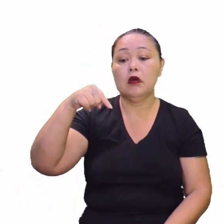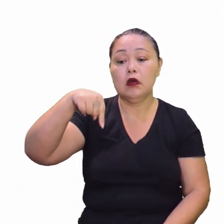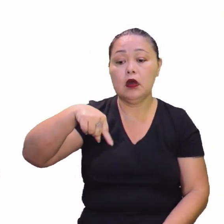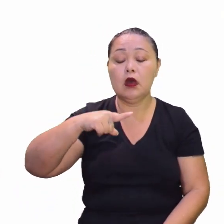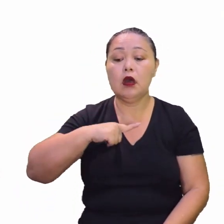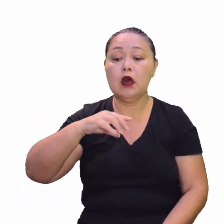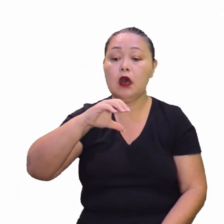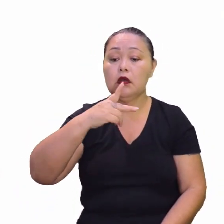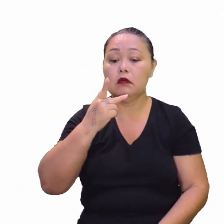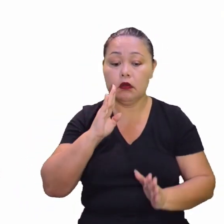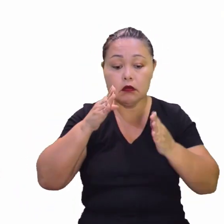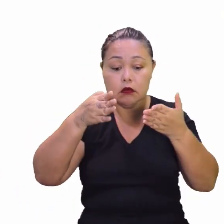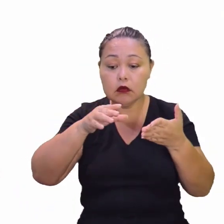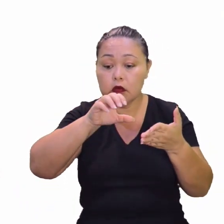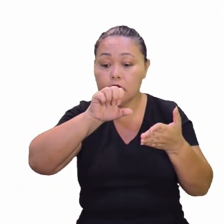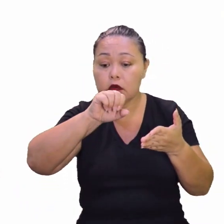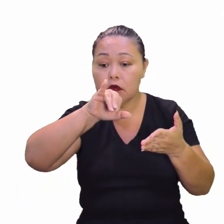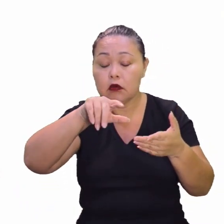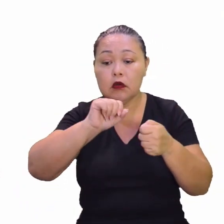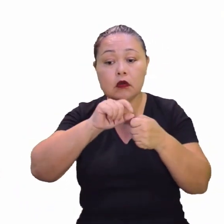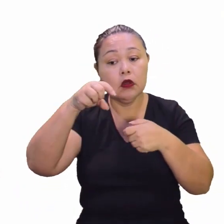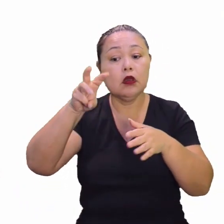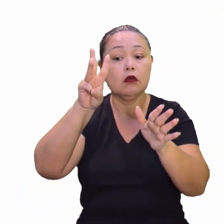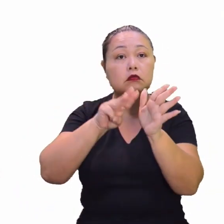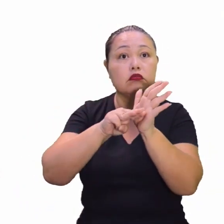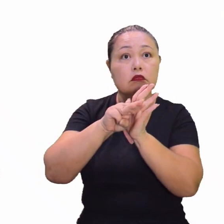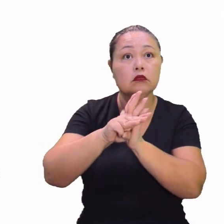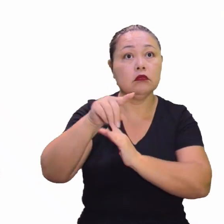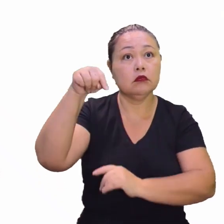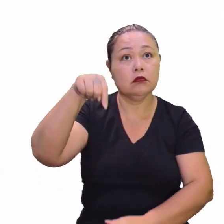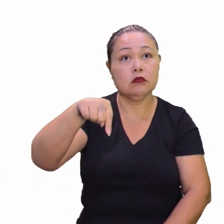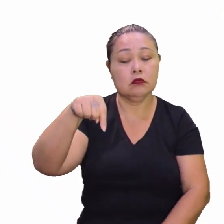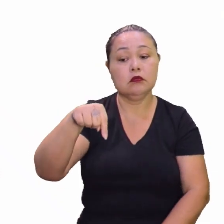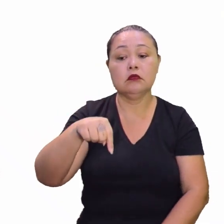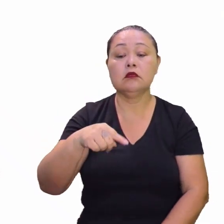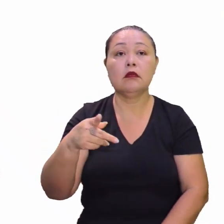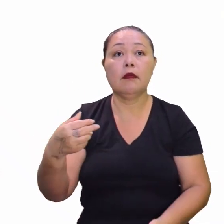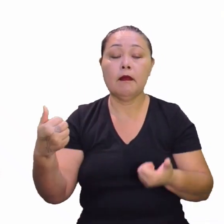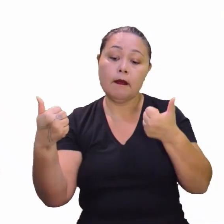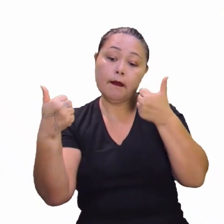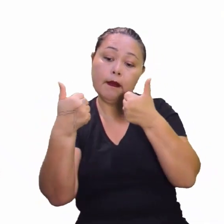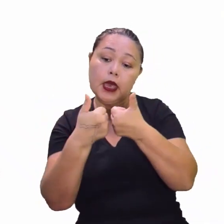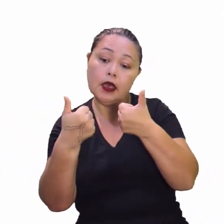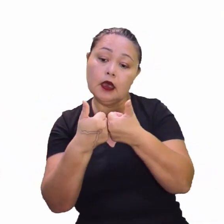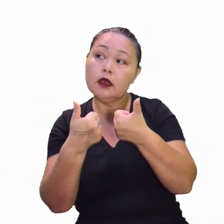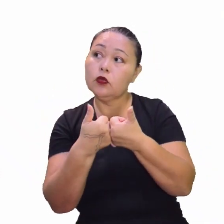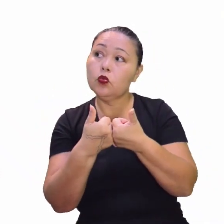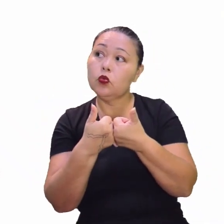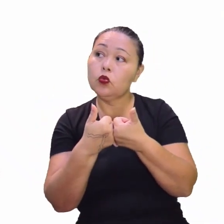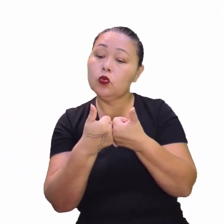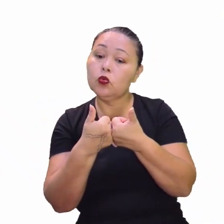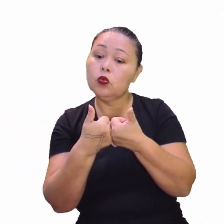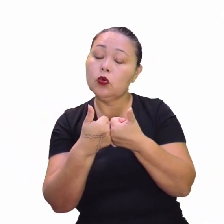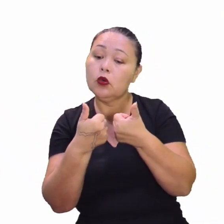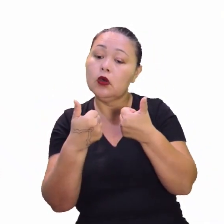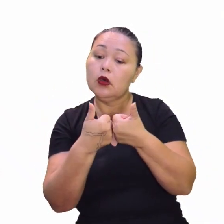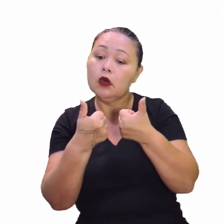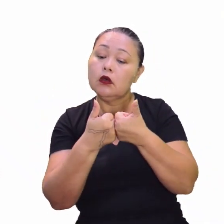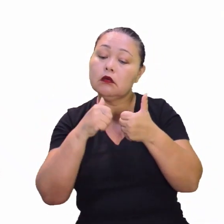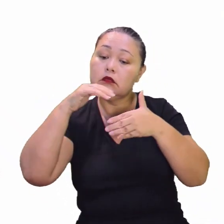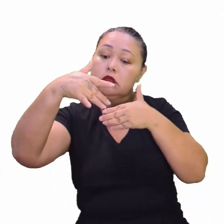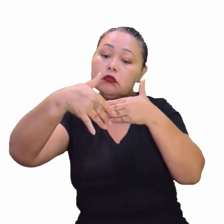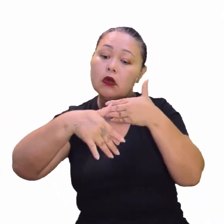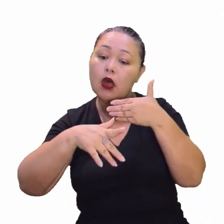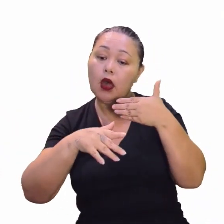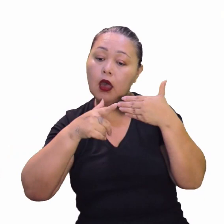Cainago aqui, Rondônia, né? No Rio Madeira, e esse porto mais próximo ali que é o porto mesmo, sem ser o